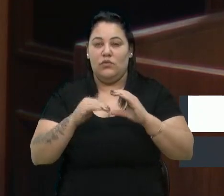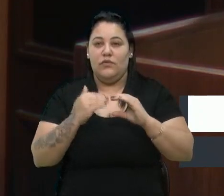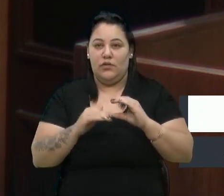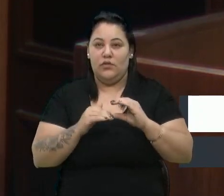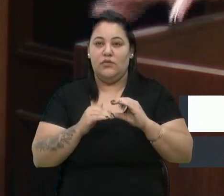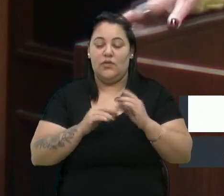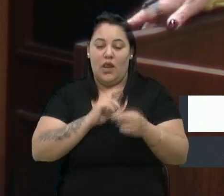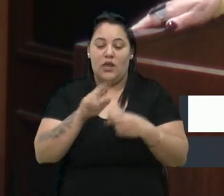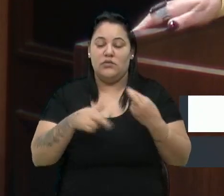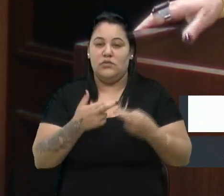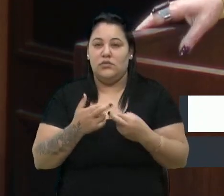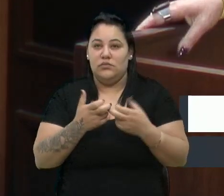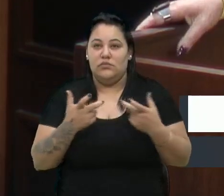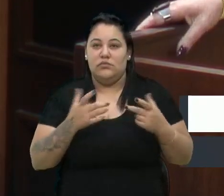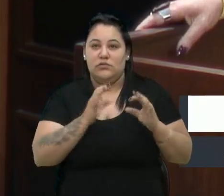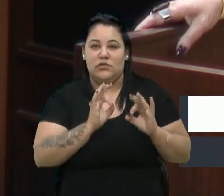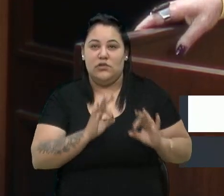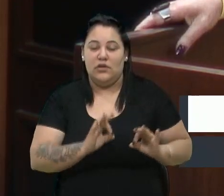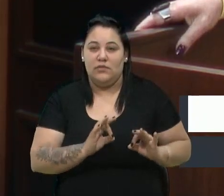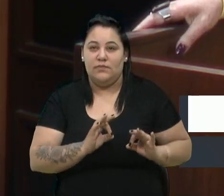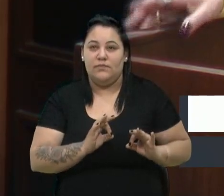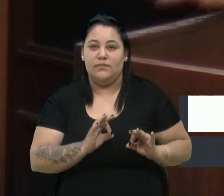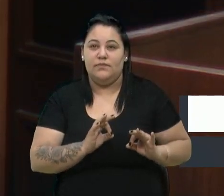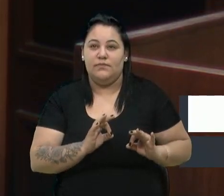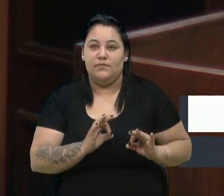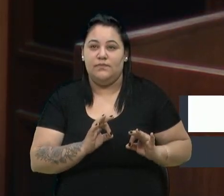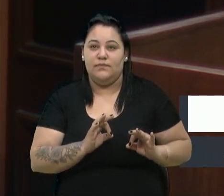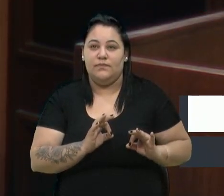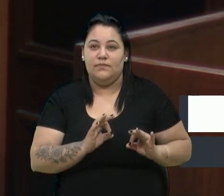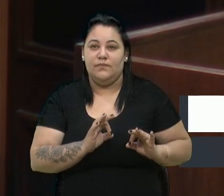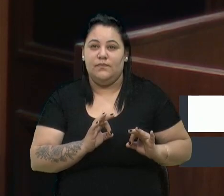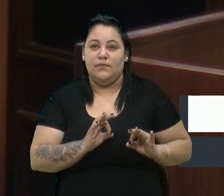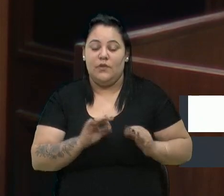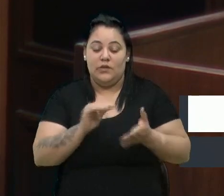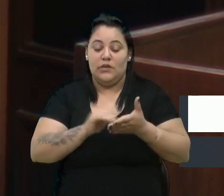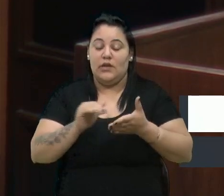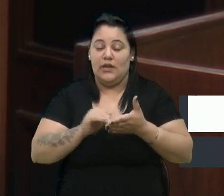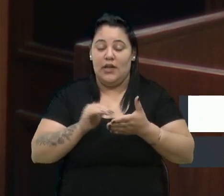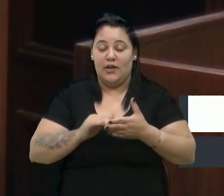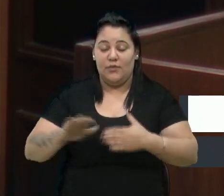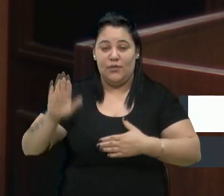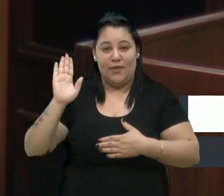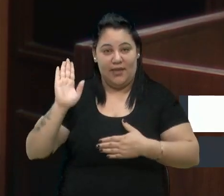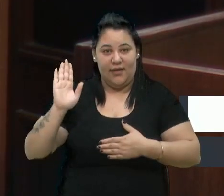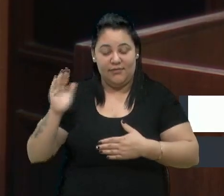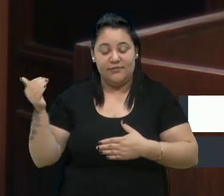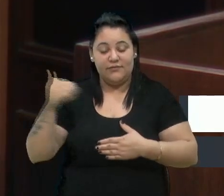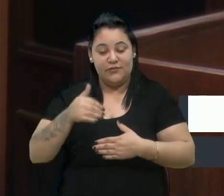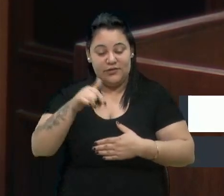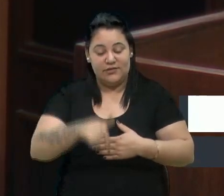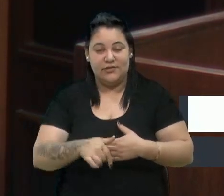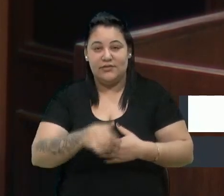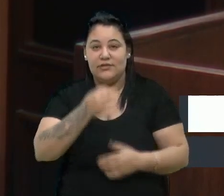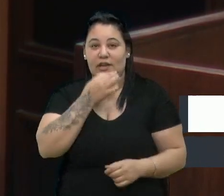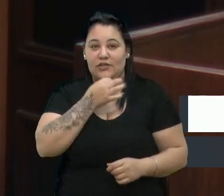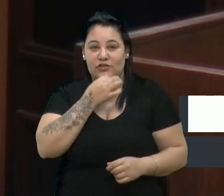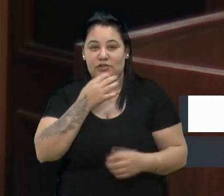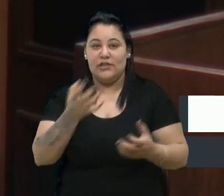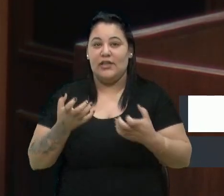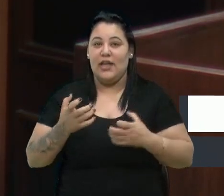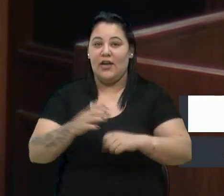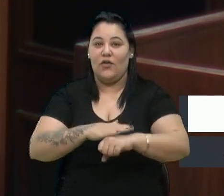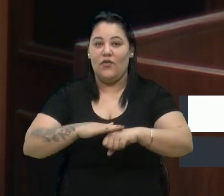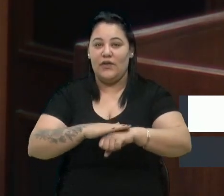em relação a isso, né? O secretário prometeu vir para Caxias conversar sobre